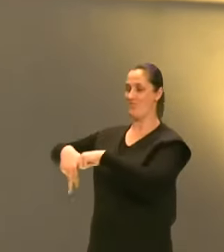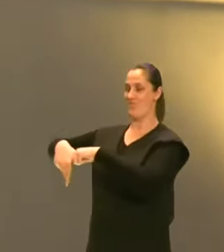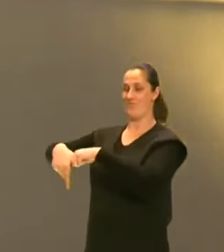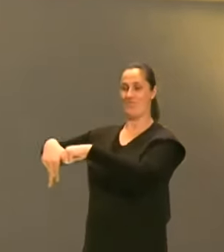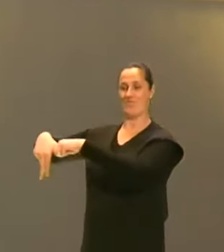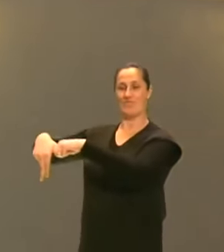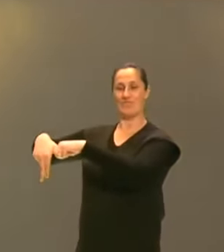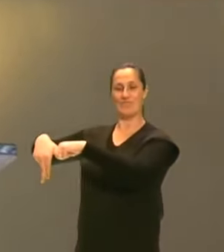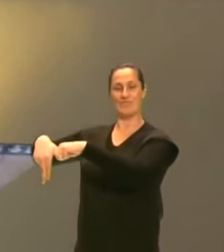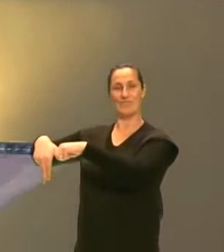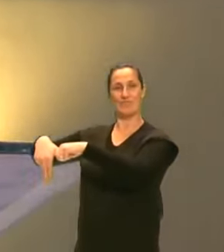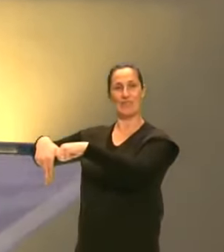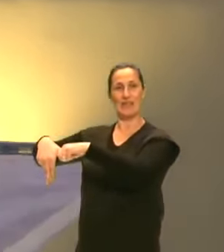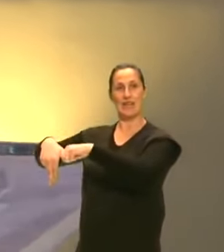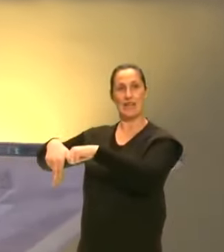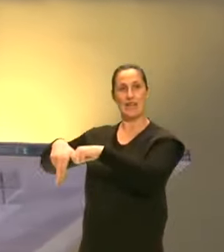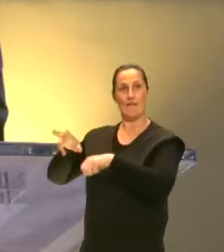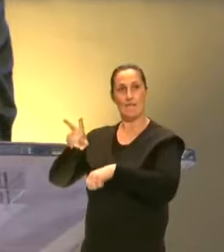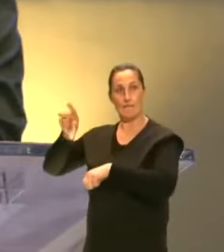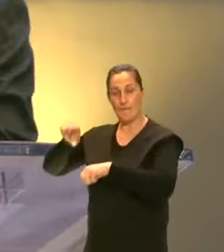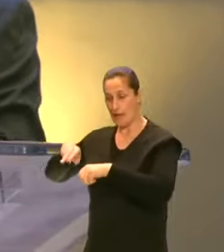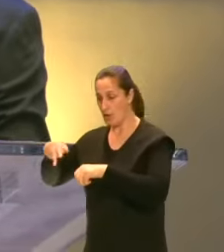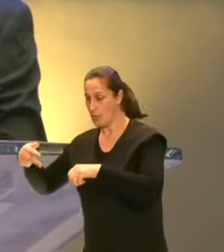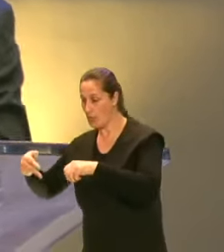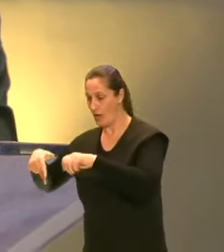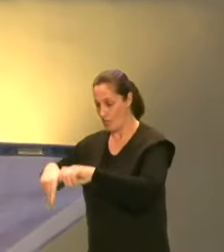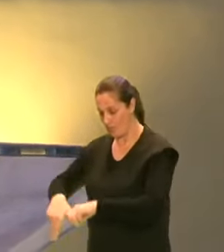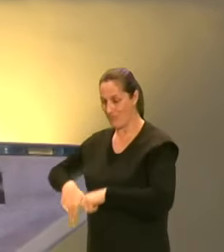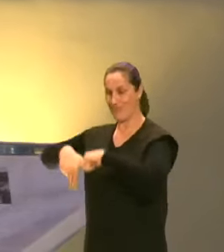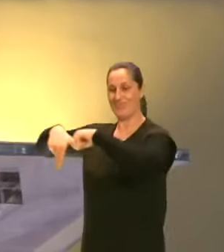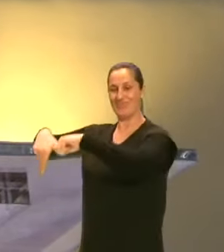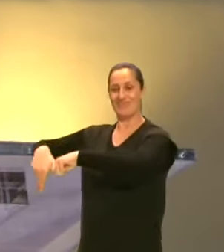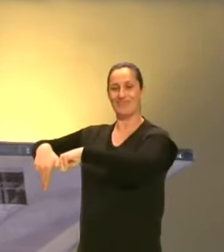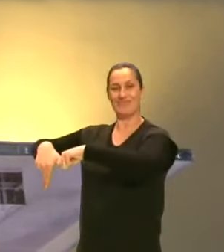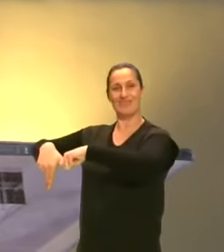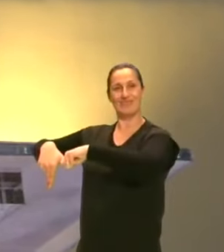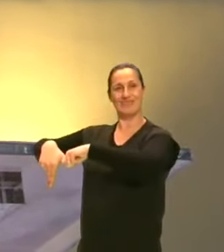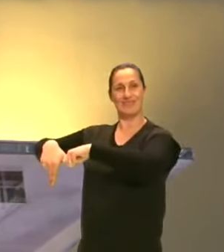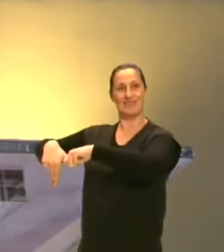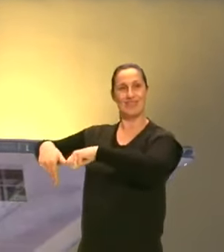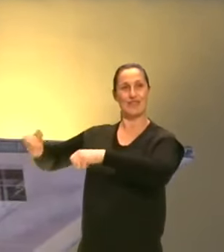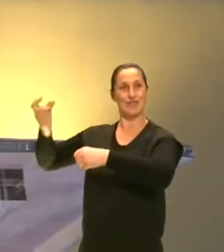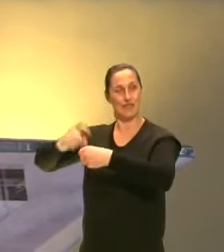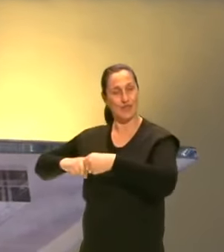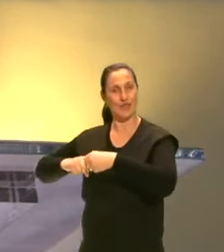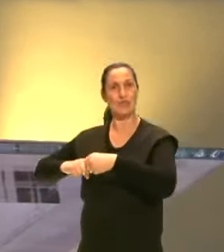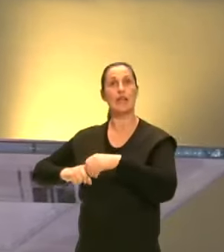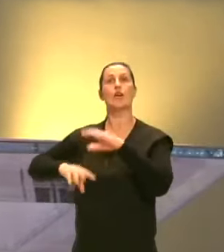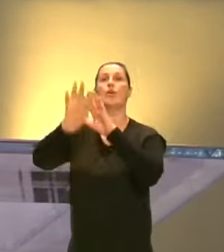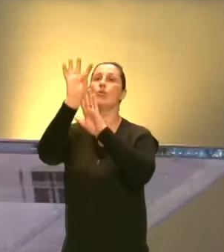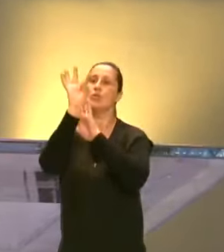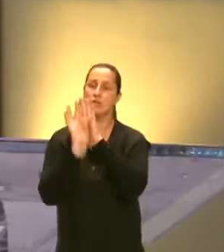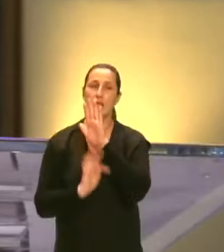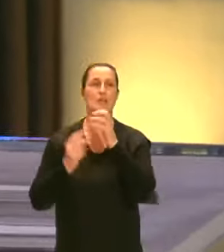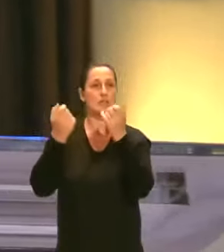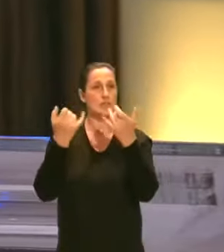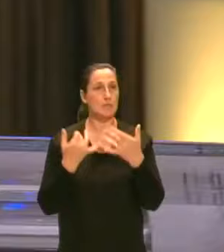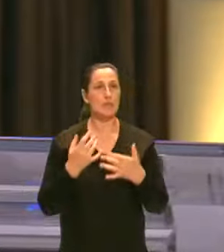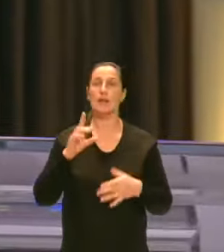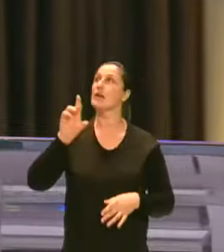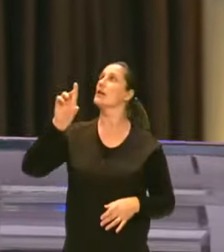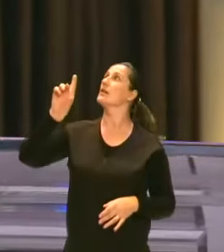caminho. Ele vai tropeçar, eu pego ele pela mão de volta e coloco ele no caminho. E é isso que o texto está nos falando. O nosso Deus